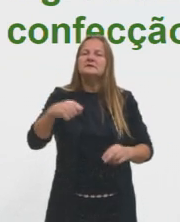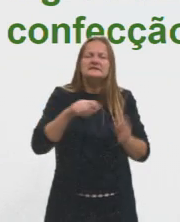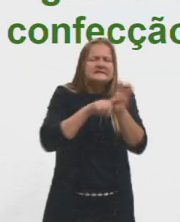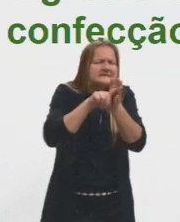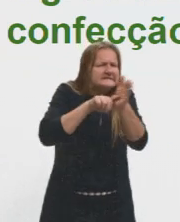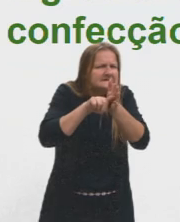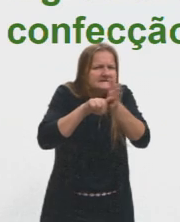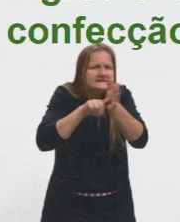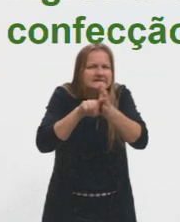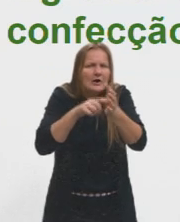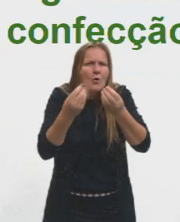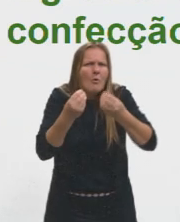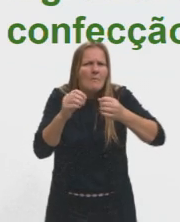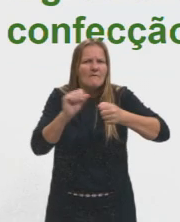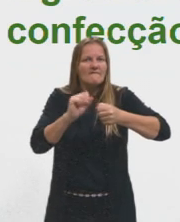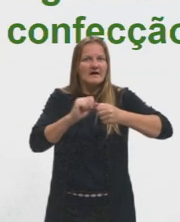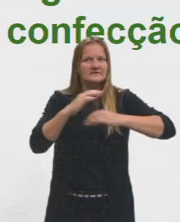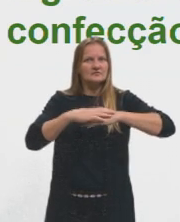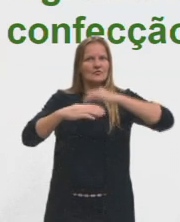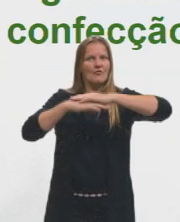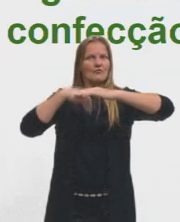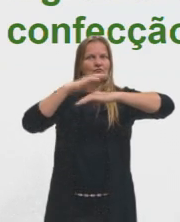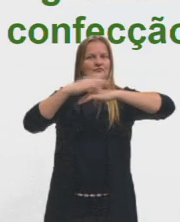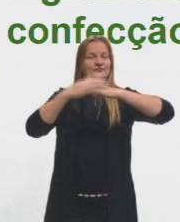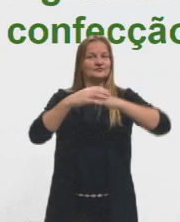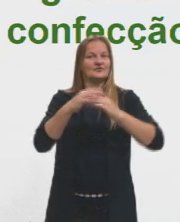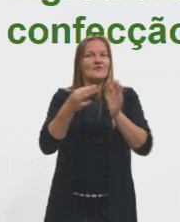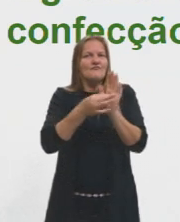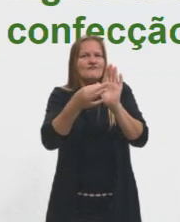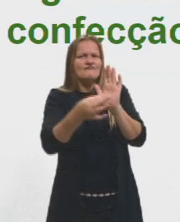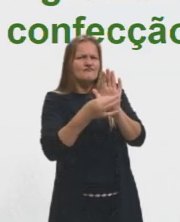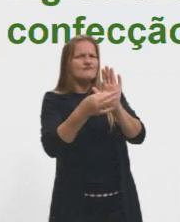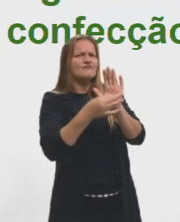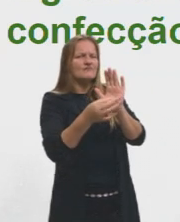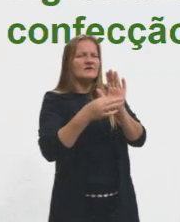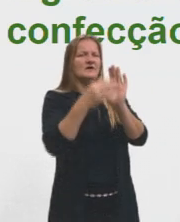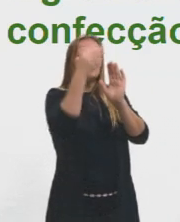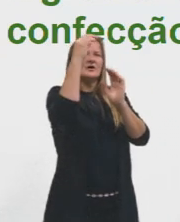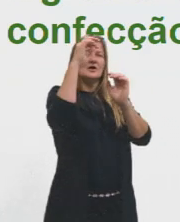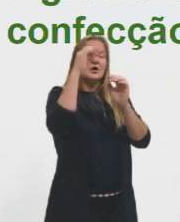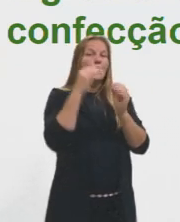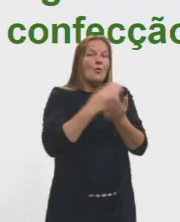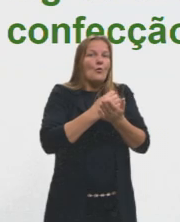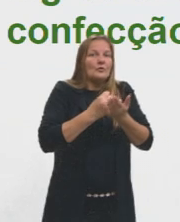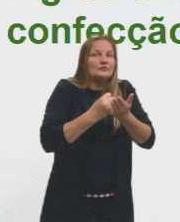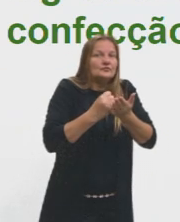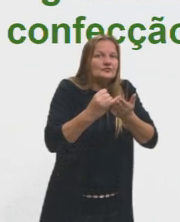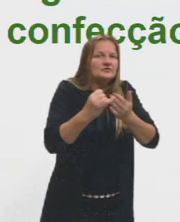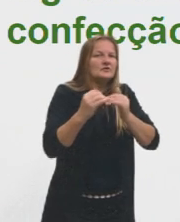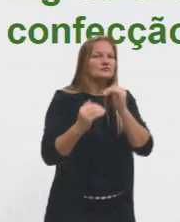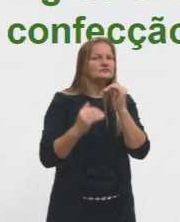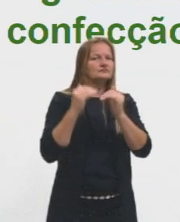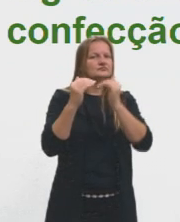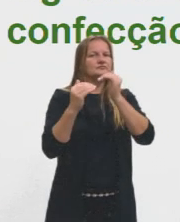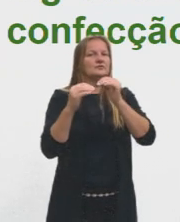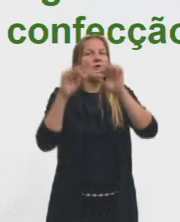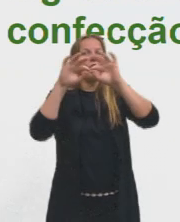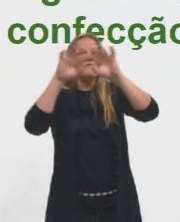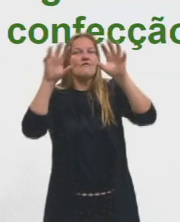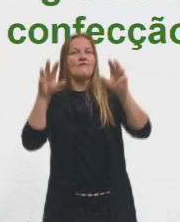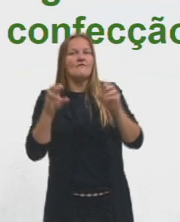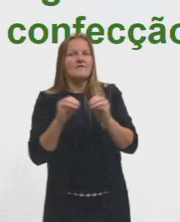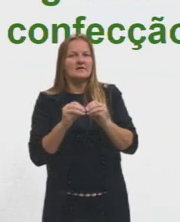analisar a forma como eu estou construindo essa minha argumentação né no decorrer do texto para que eu consiga a introduzir novamente